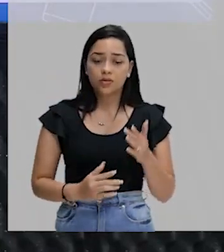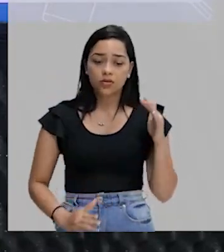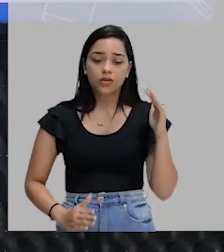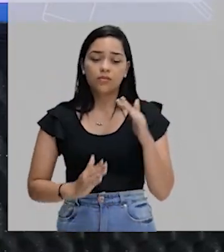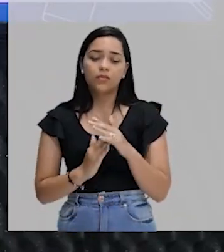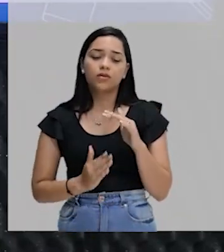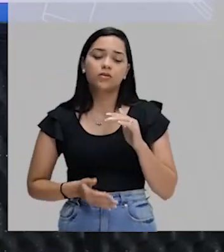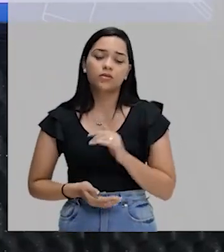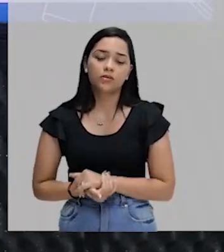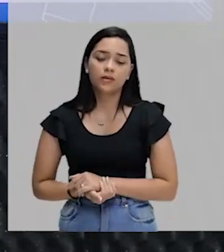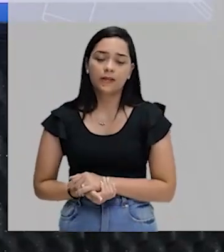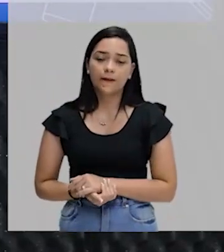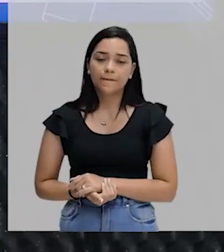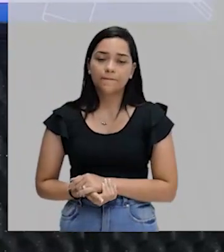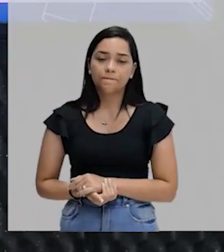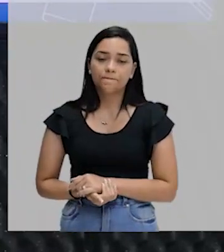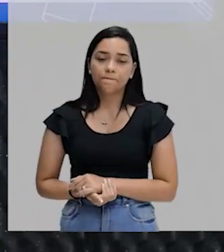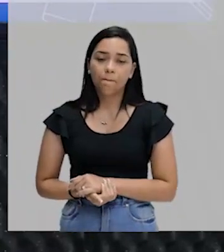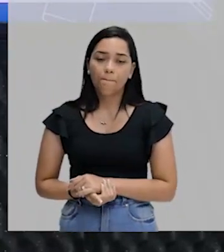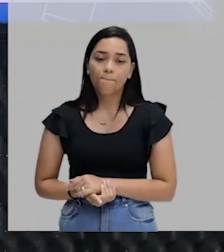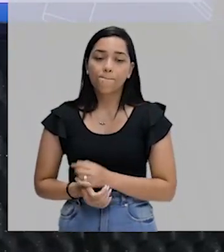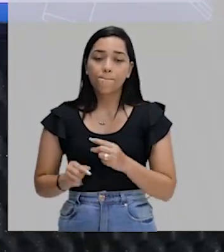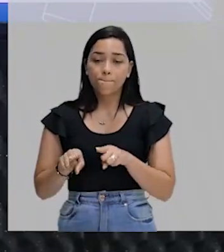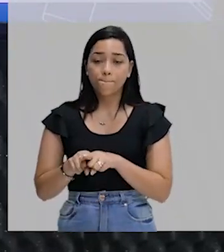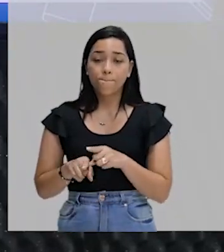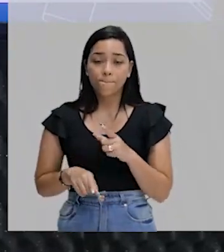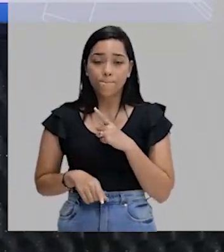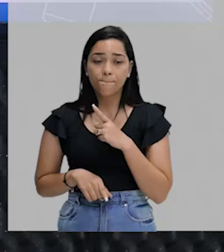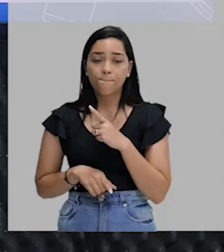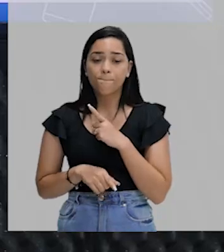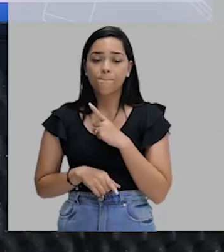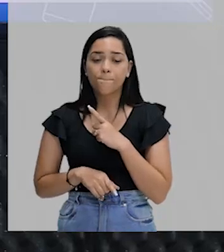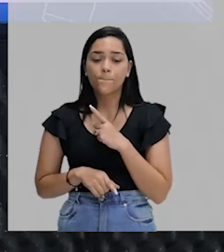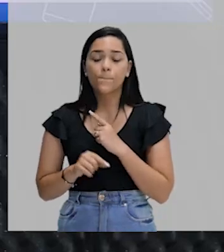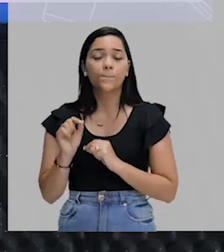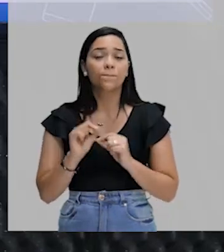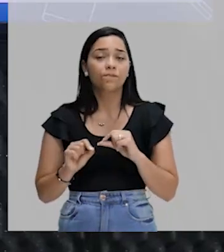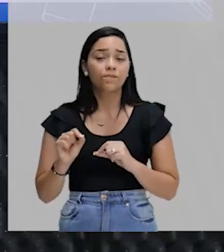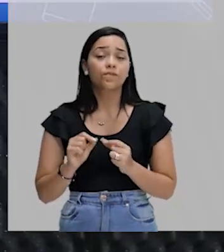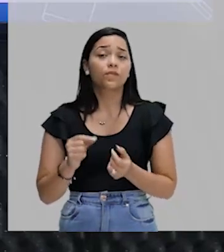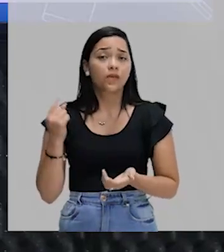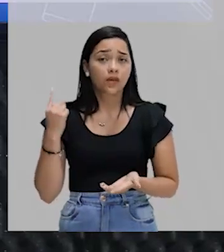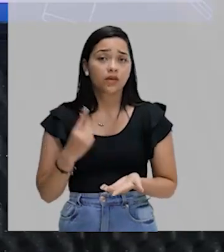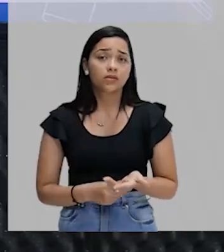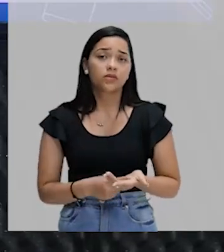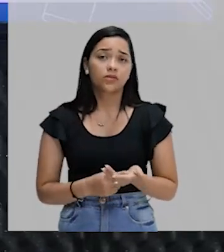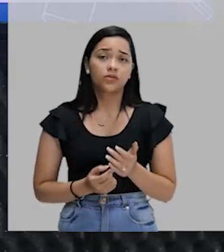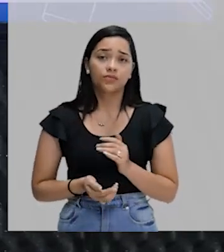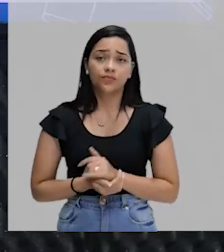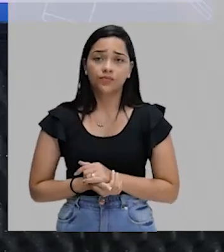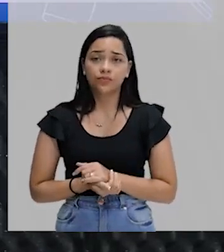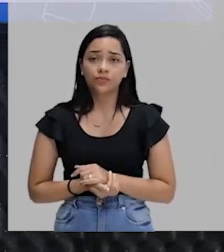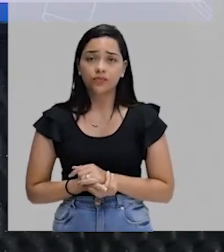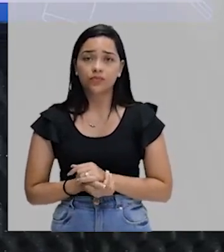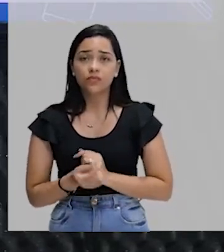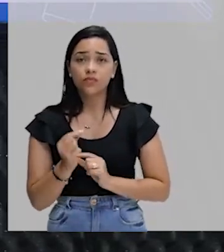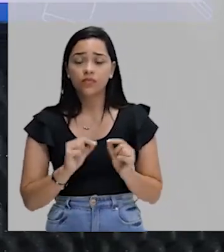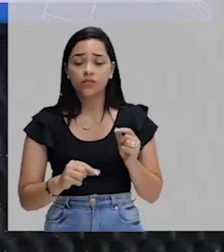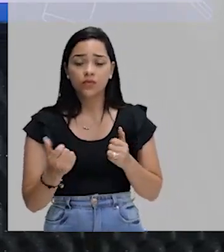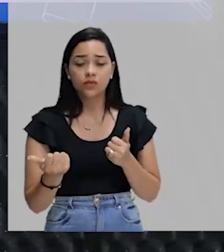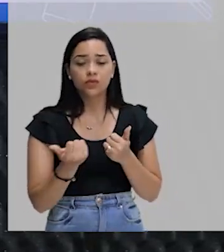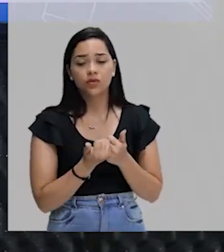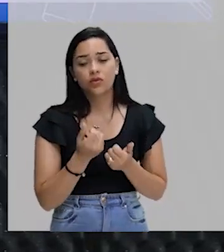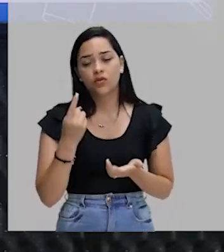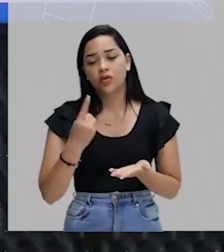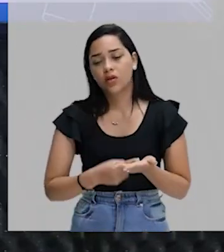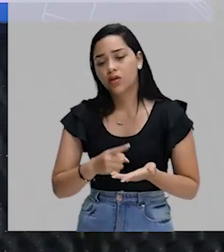e fronteiras. Novos tratados de limites e fronteiras foram estabelecidos como a forma de substituir o